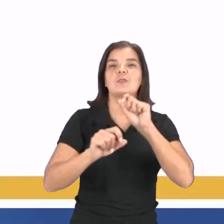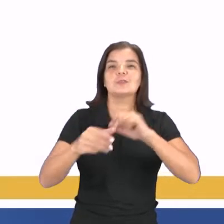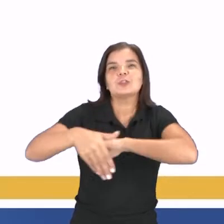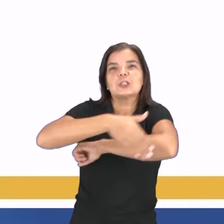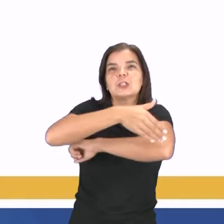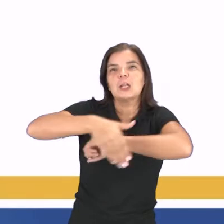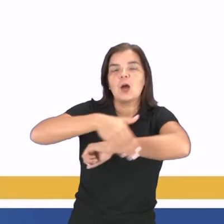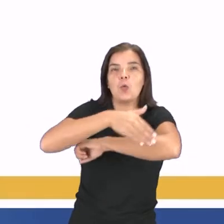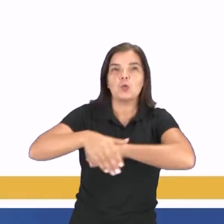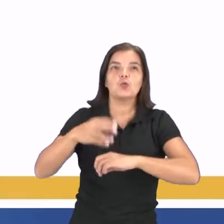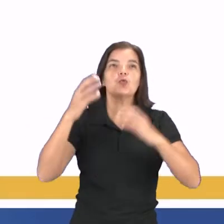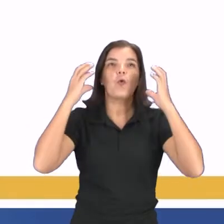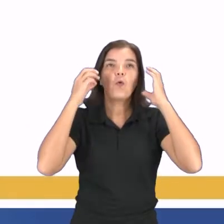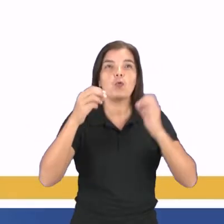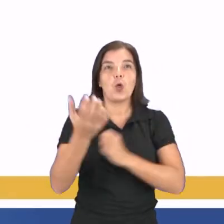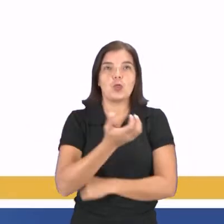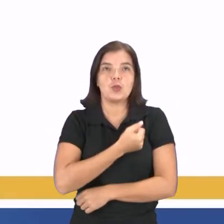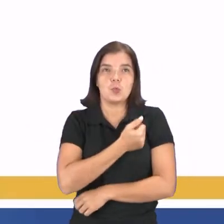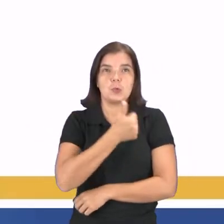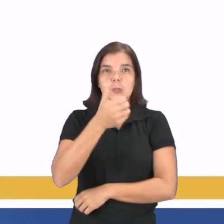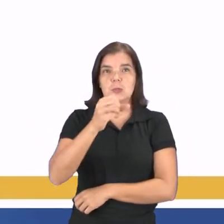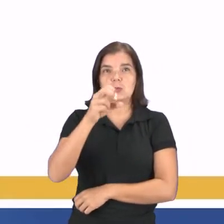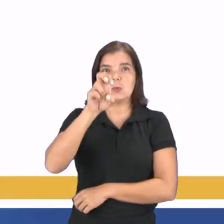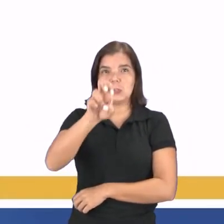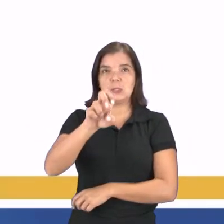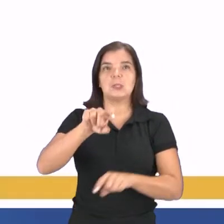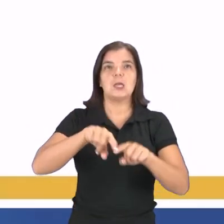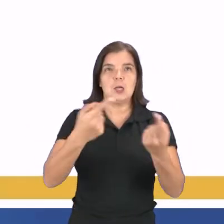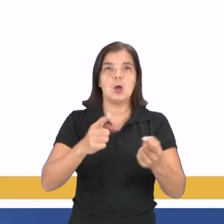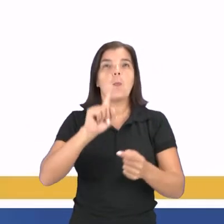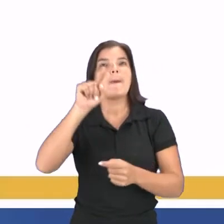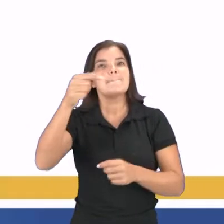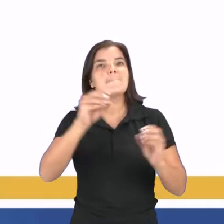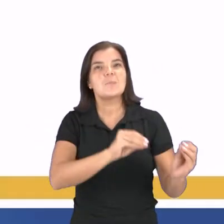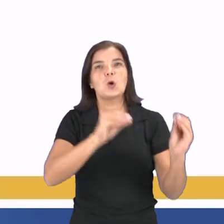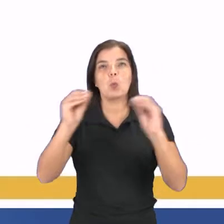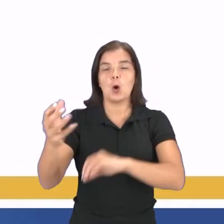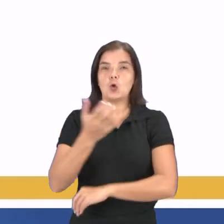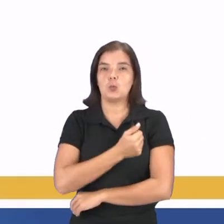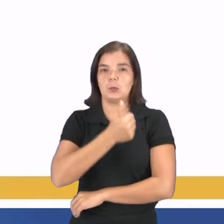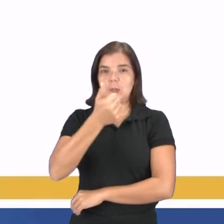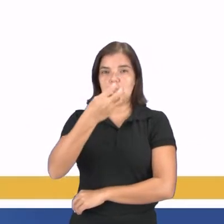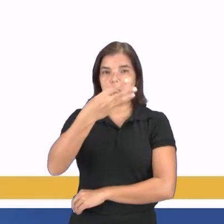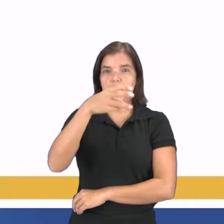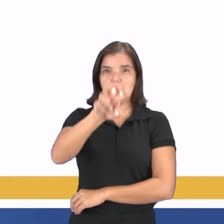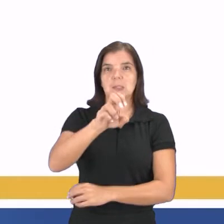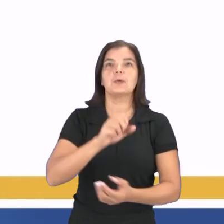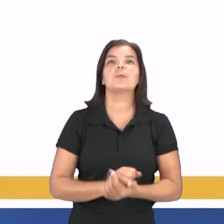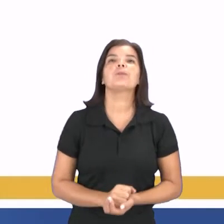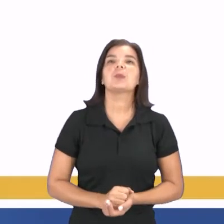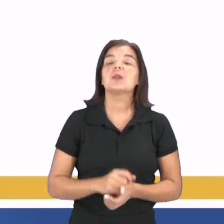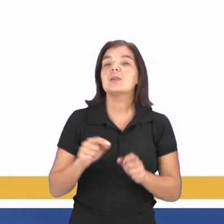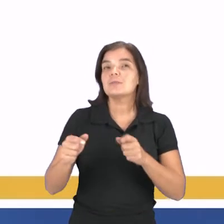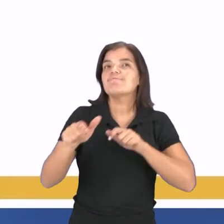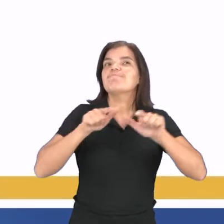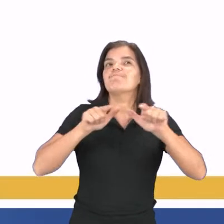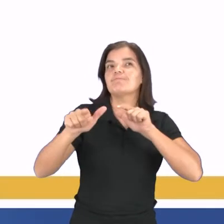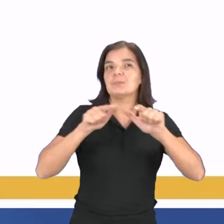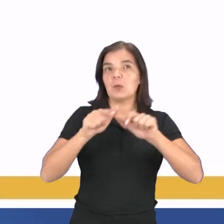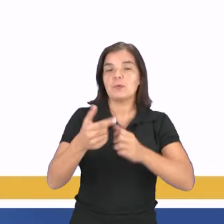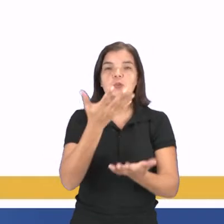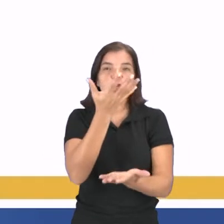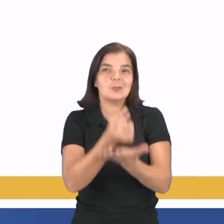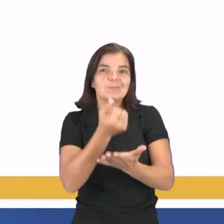loja estava situada na Rua do Ouvidor, número 105, que depois mudaria para o número 135 e já